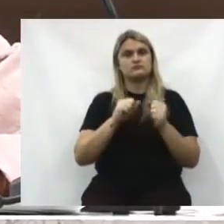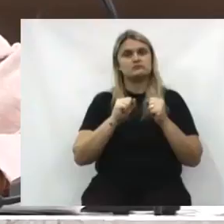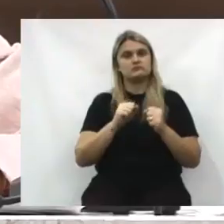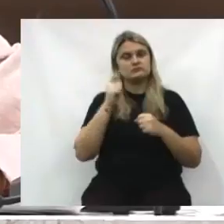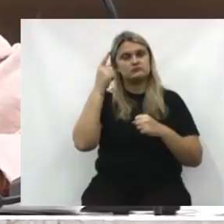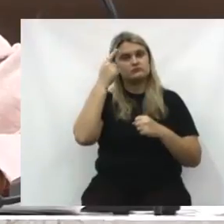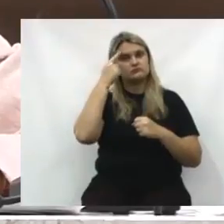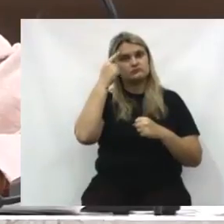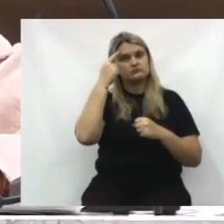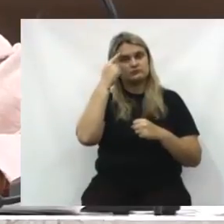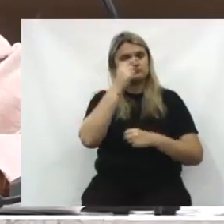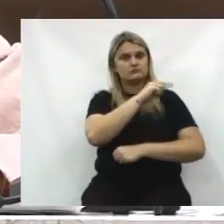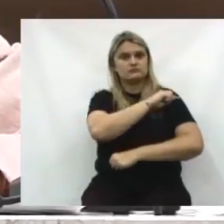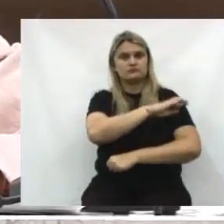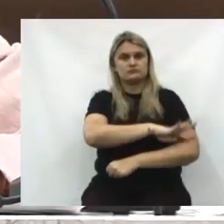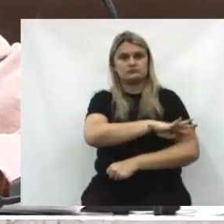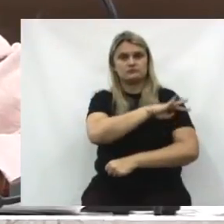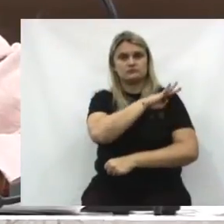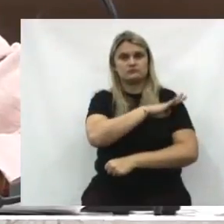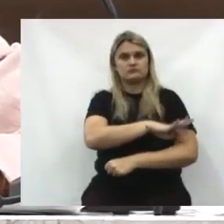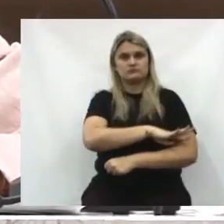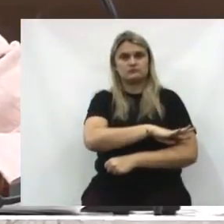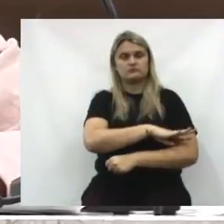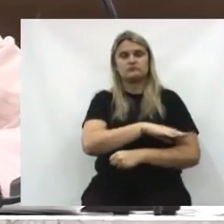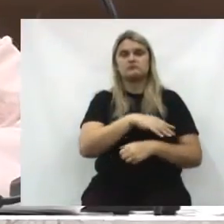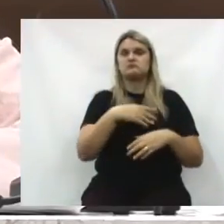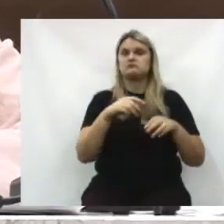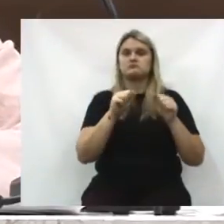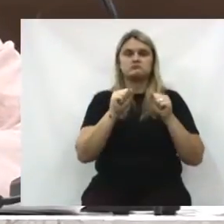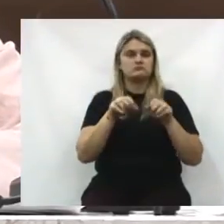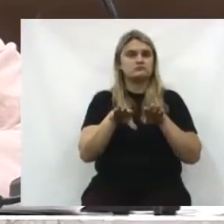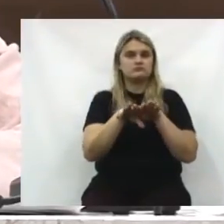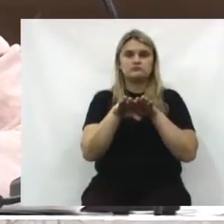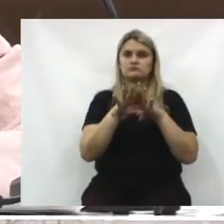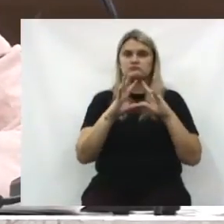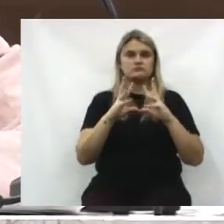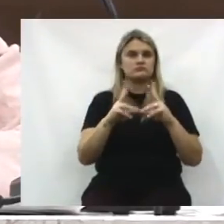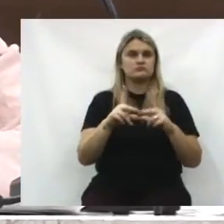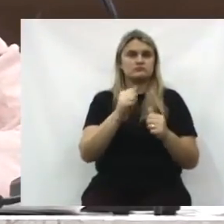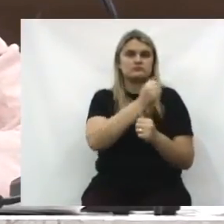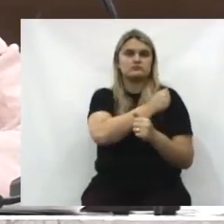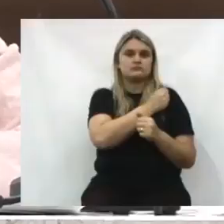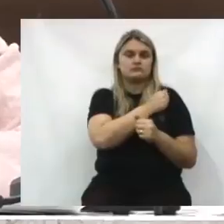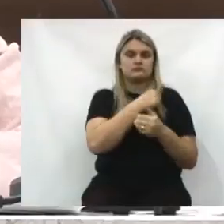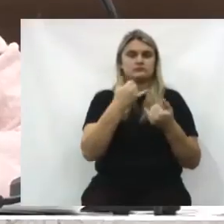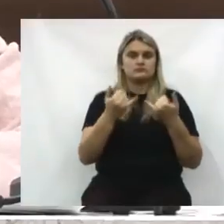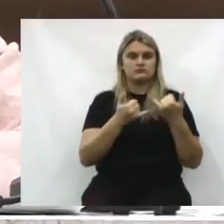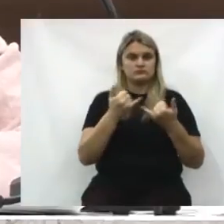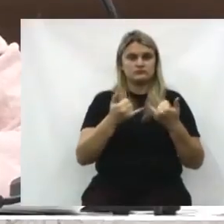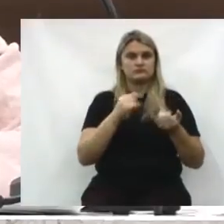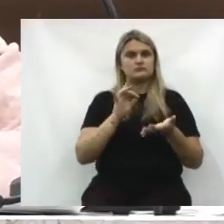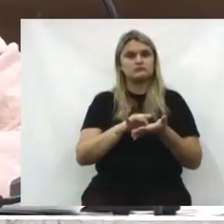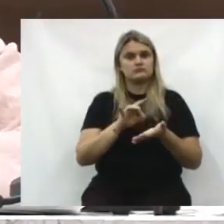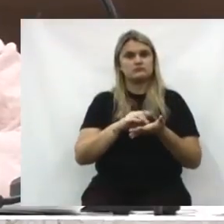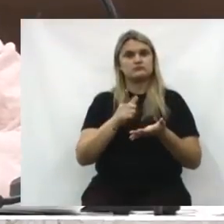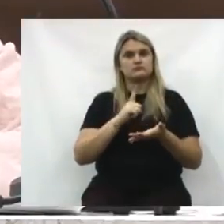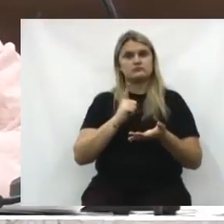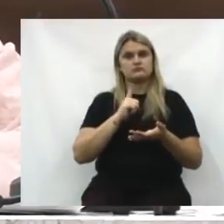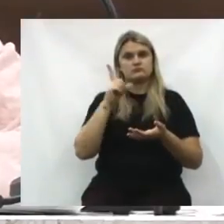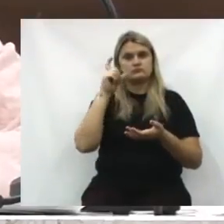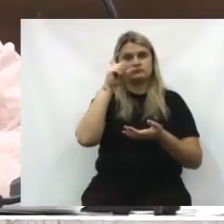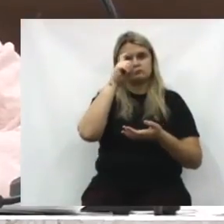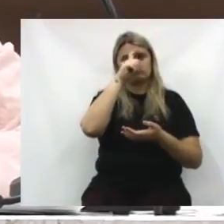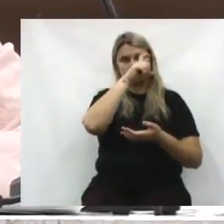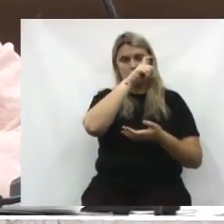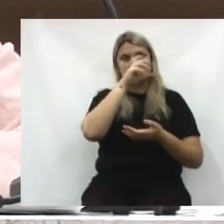as atividades podem ser planejadas por séries, permitindo igual envolvimento dos estudantes, mesmo